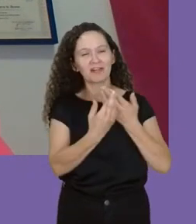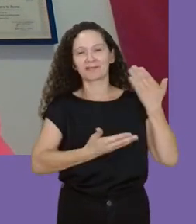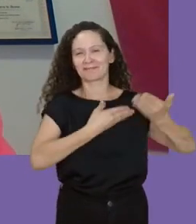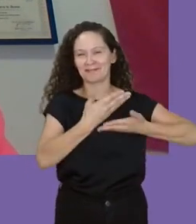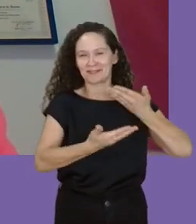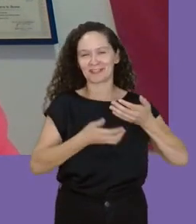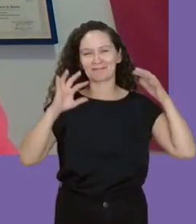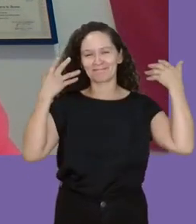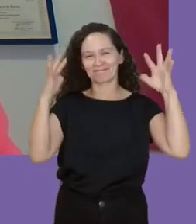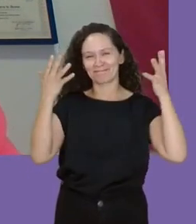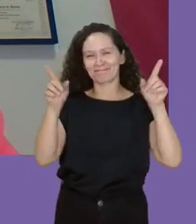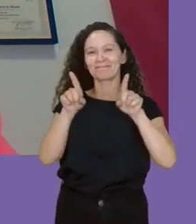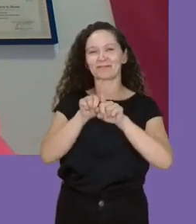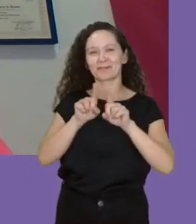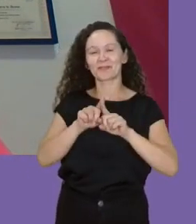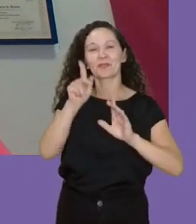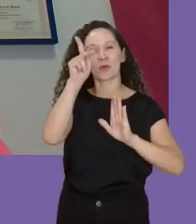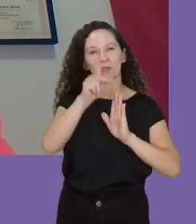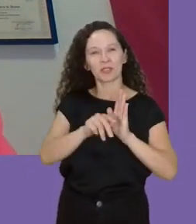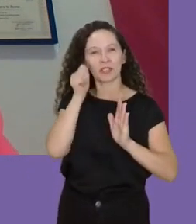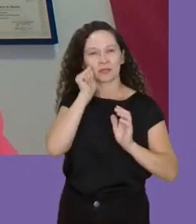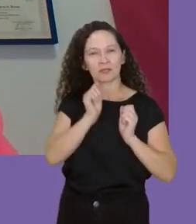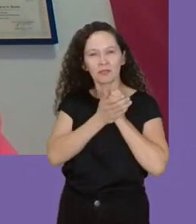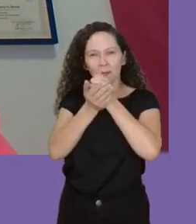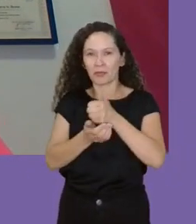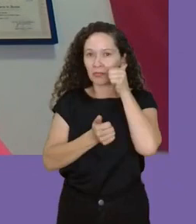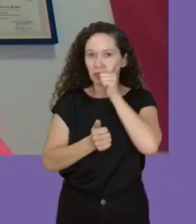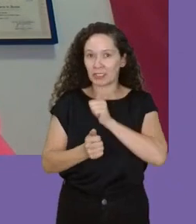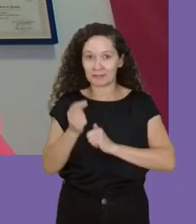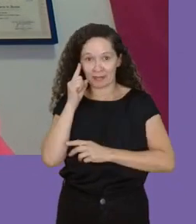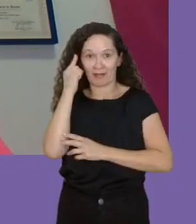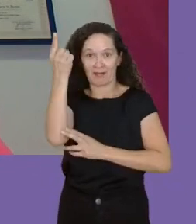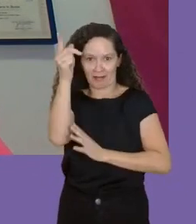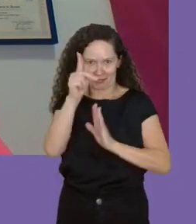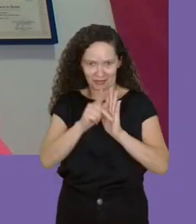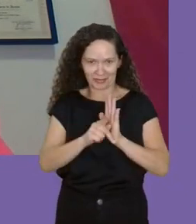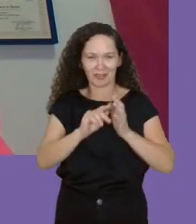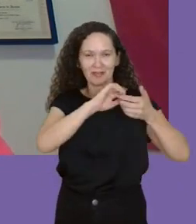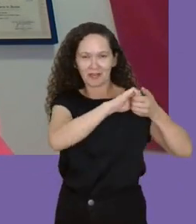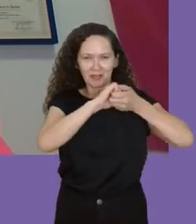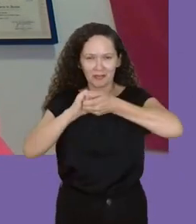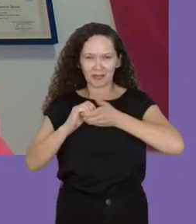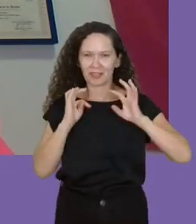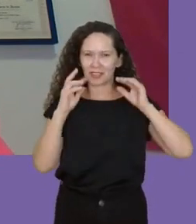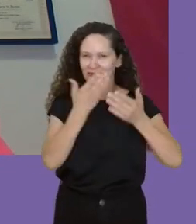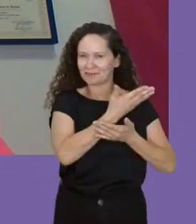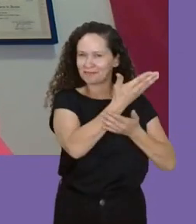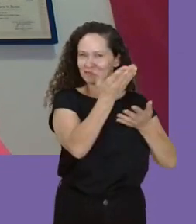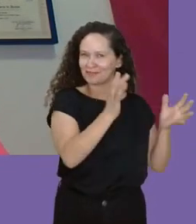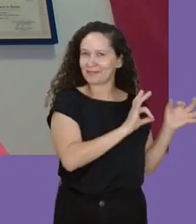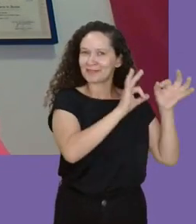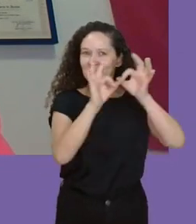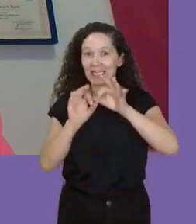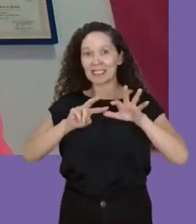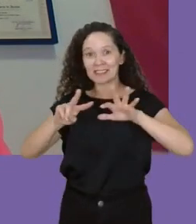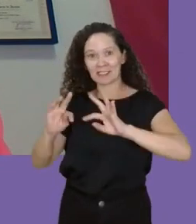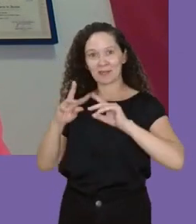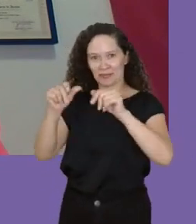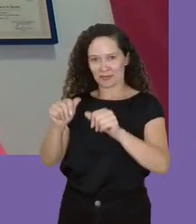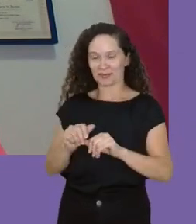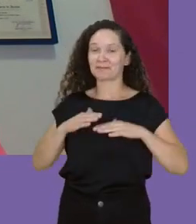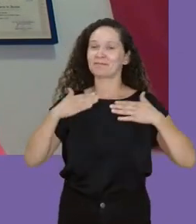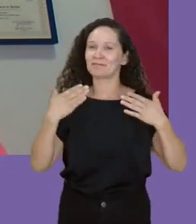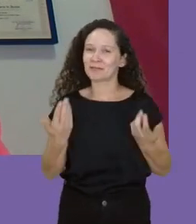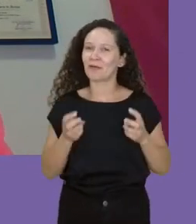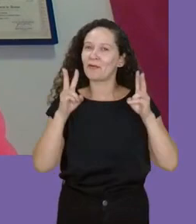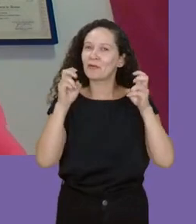Queria parabenizar também o projeto Elas por Elas pela iniciativa e cumprimentar todas que estamos acompanhando durante a semana. Bom,